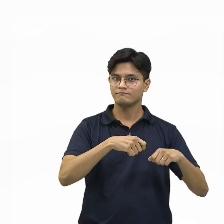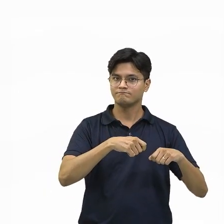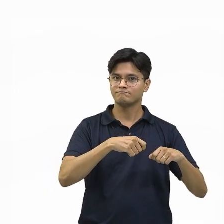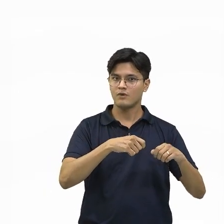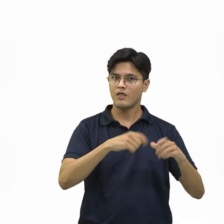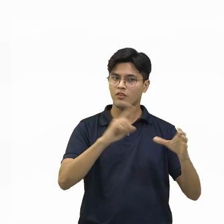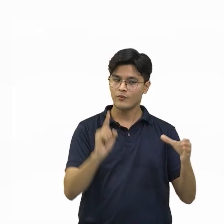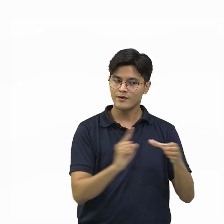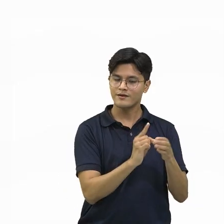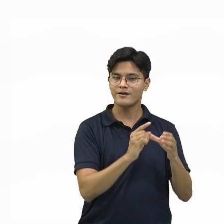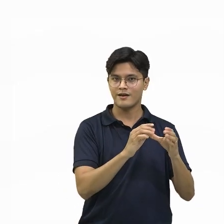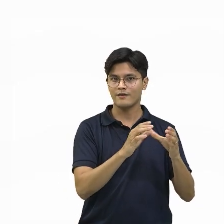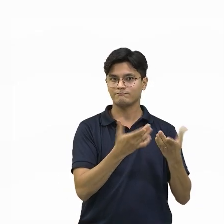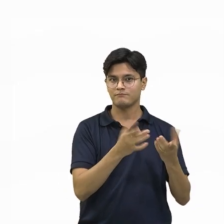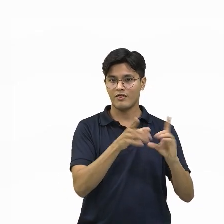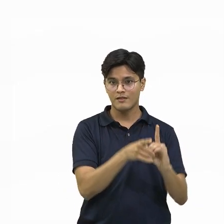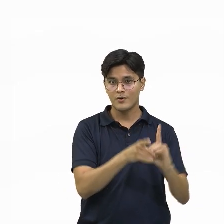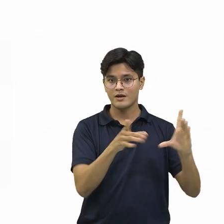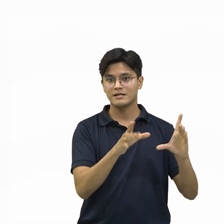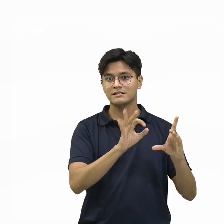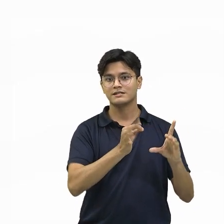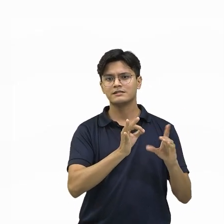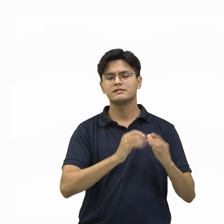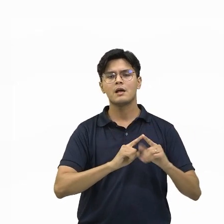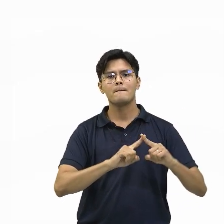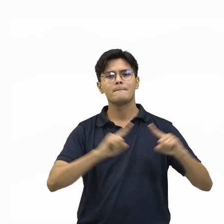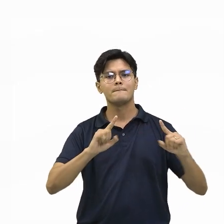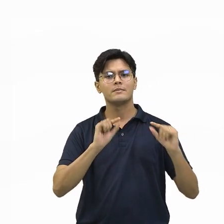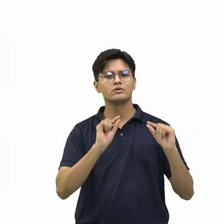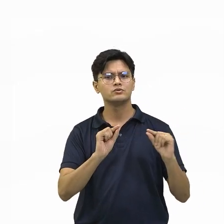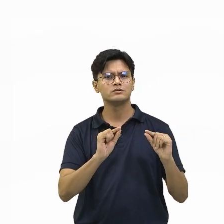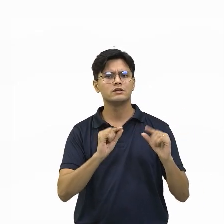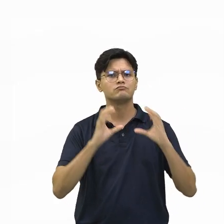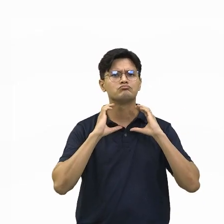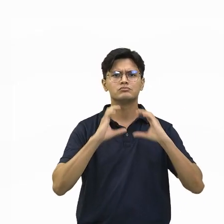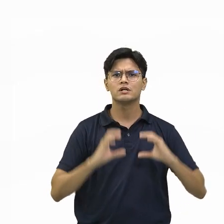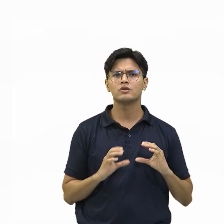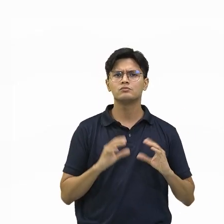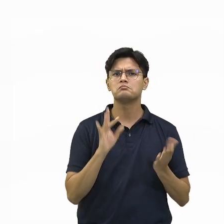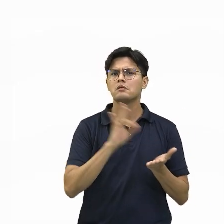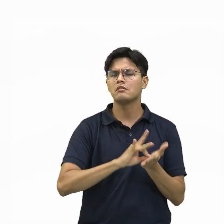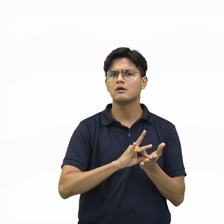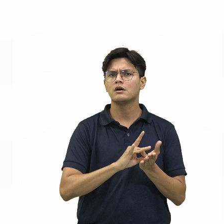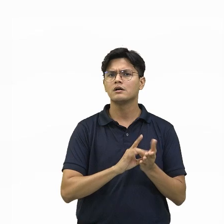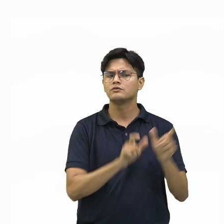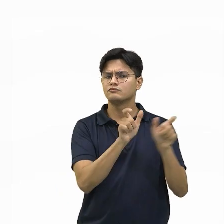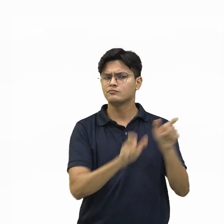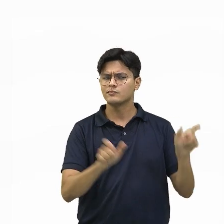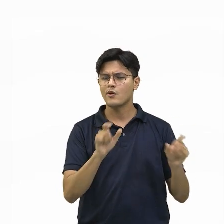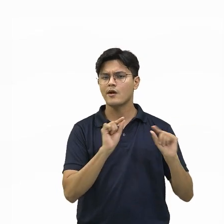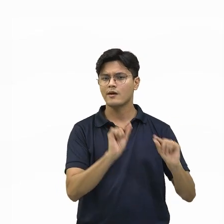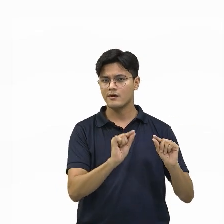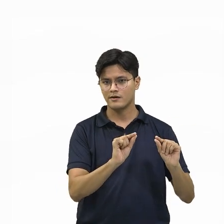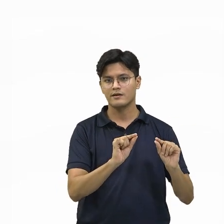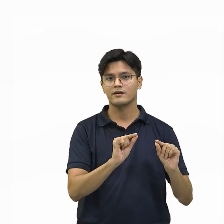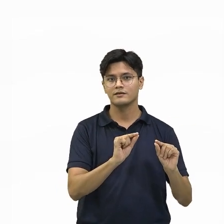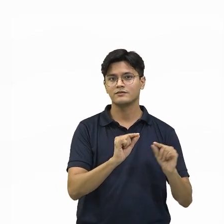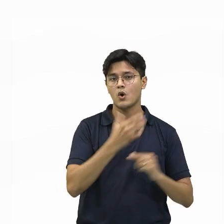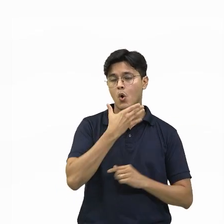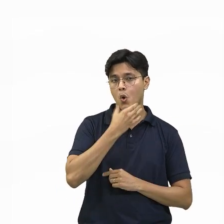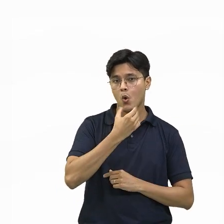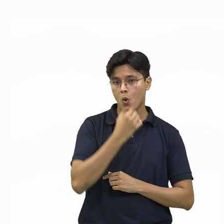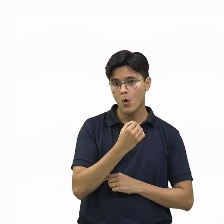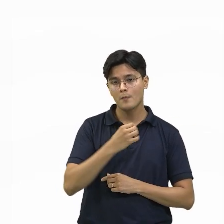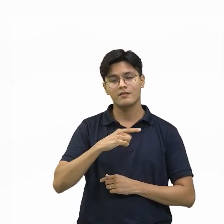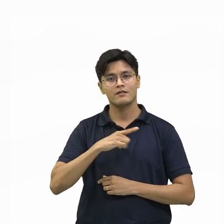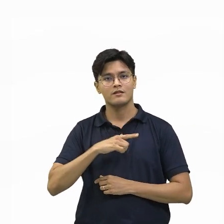ressaltar que quem eram considerados esses cidadãos? Justamente os homens, filhos de pai